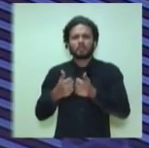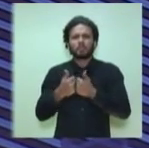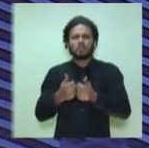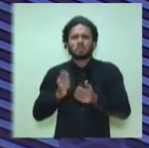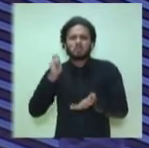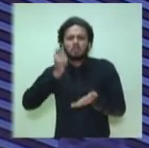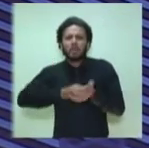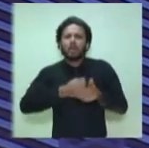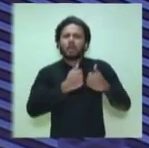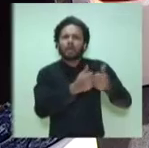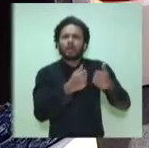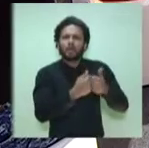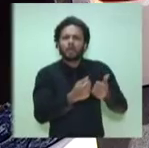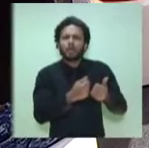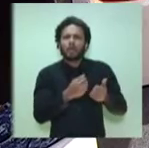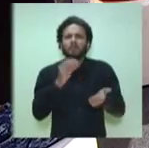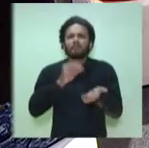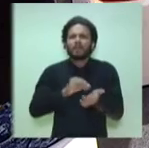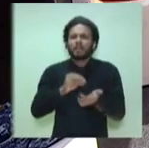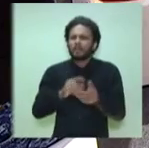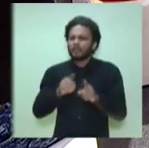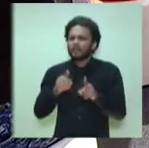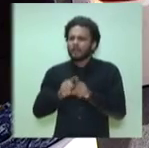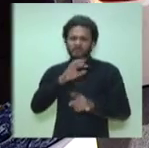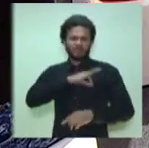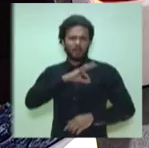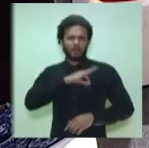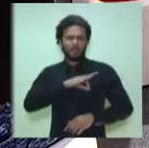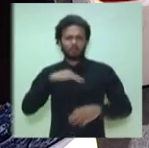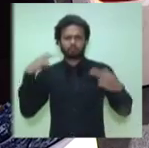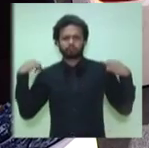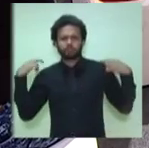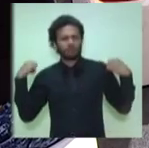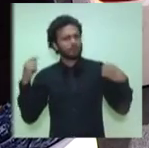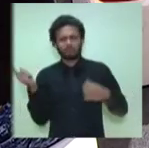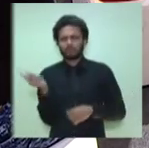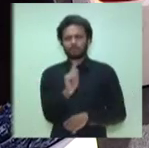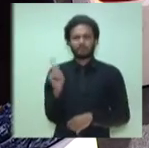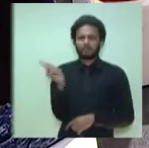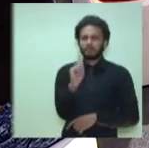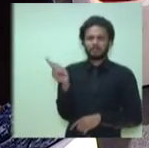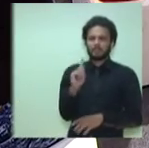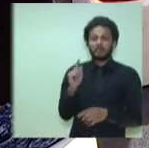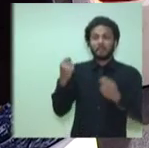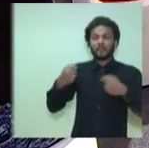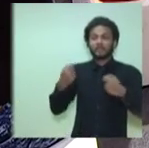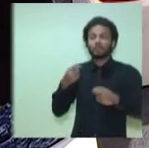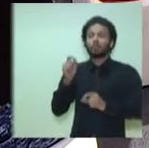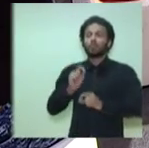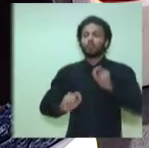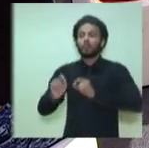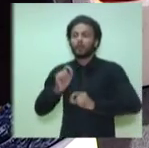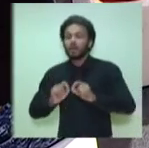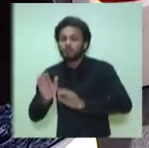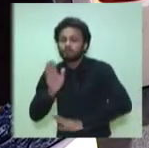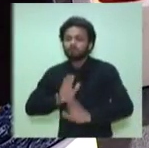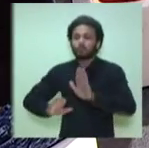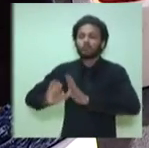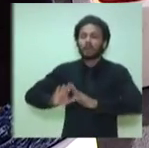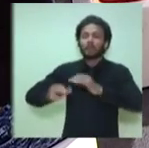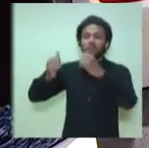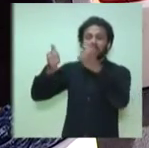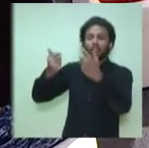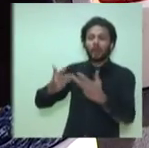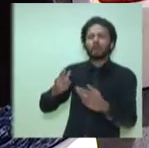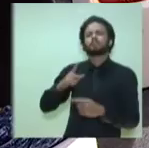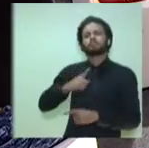por suposto não reajuste do salário dos rodoviários. Não, é preciso nós tratarmos as coisas de maneira diferente. Tem que ter reajuste